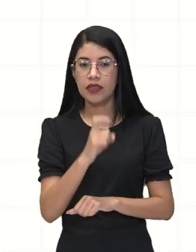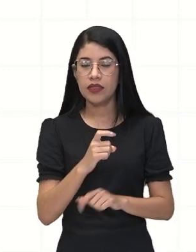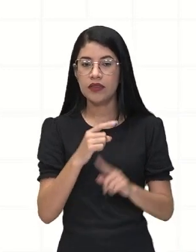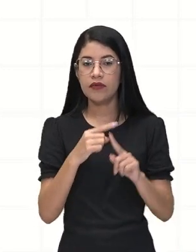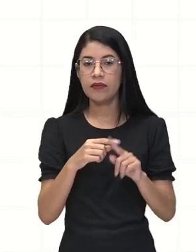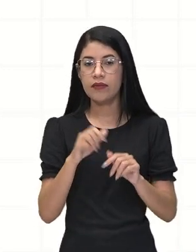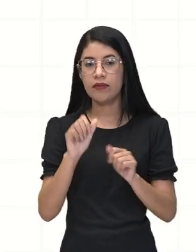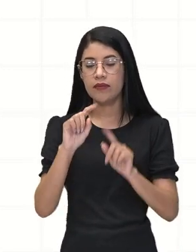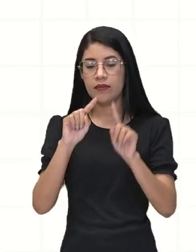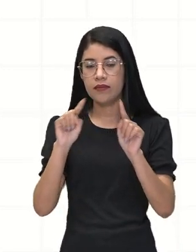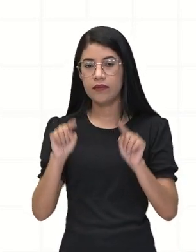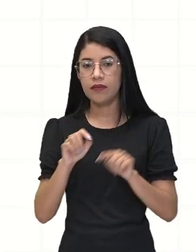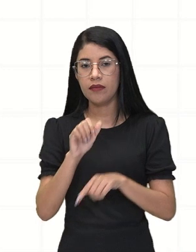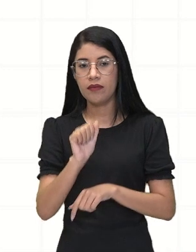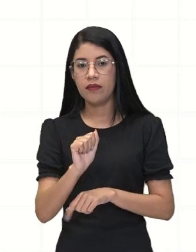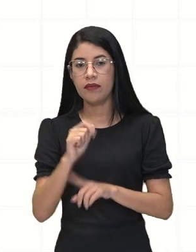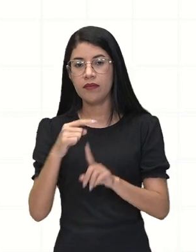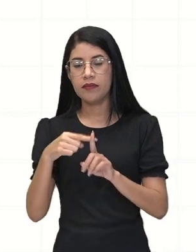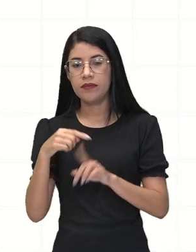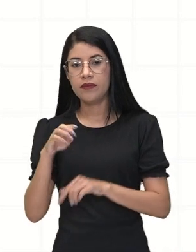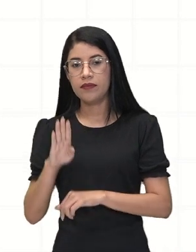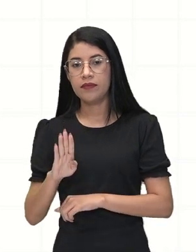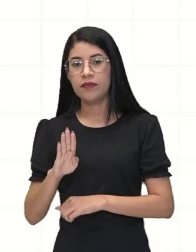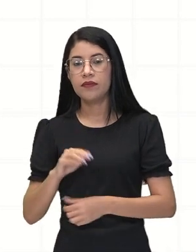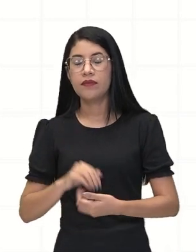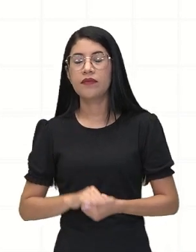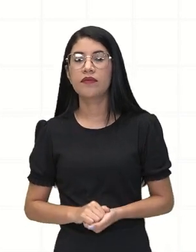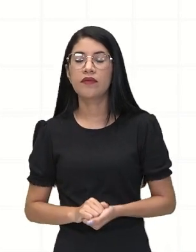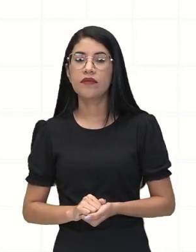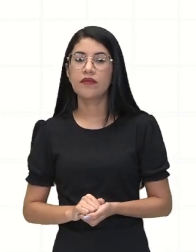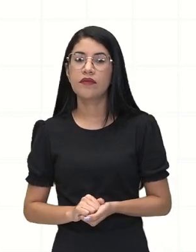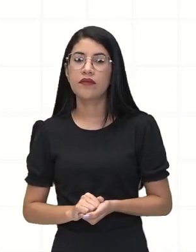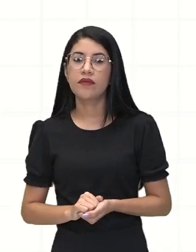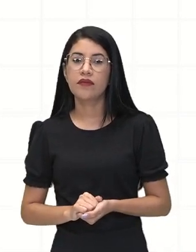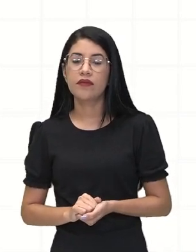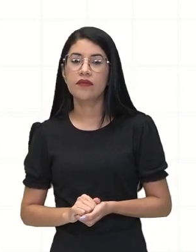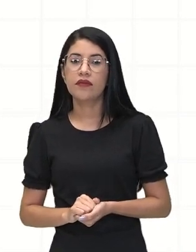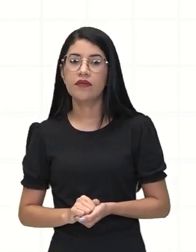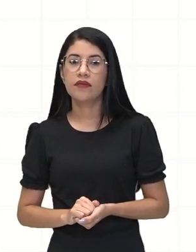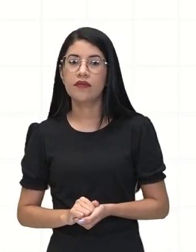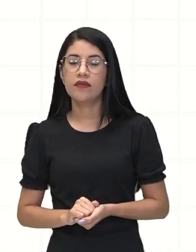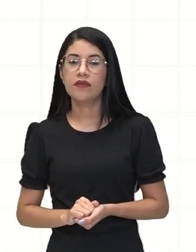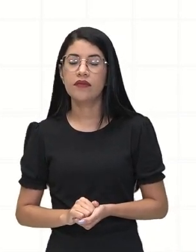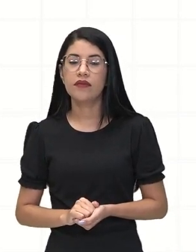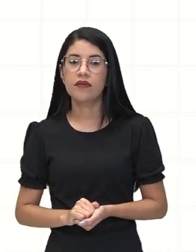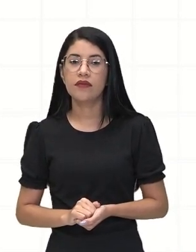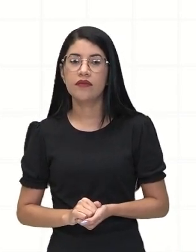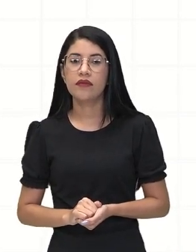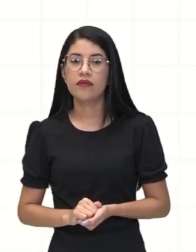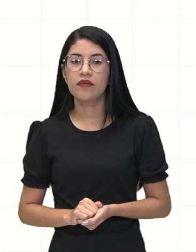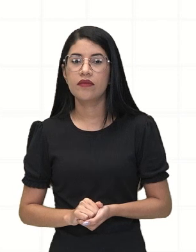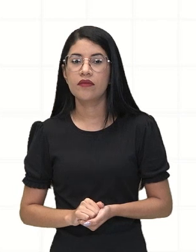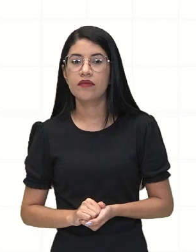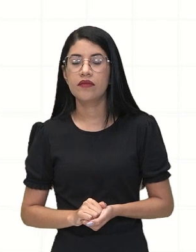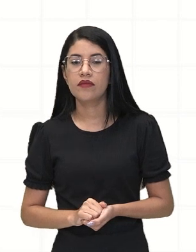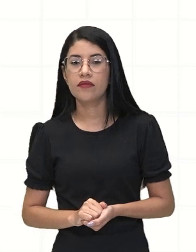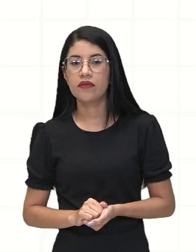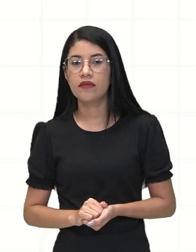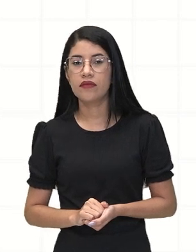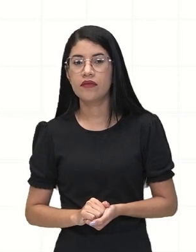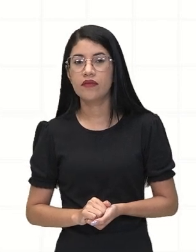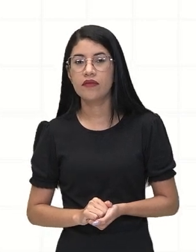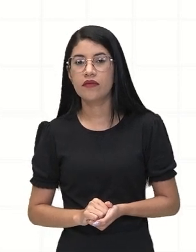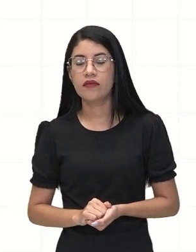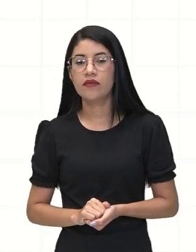que eu vou aqui apagar para não ficar tão riscado. Que produto é esse? O produto do número X vezes a soma de A mais